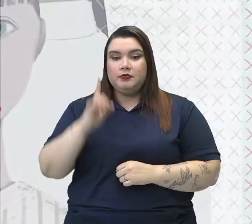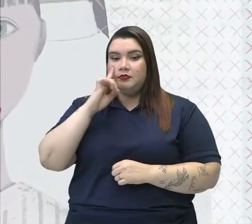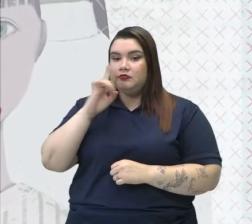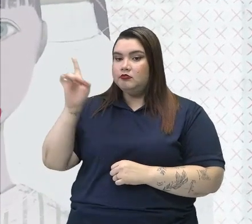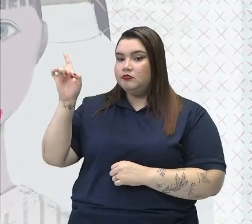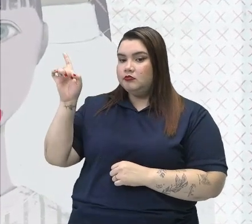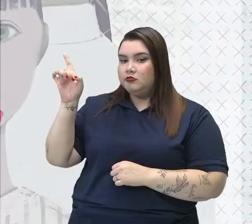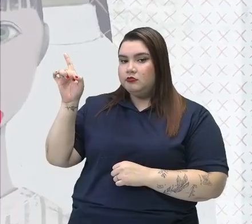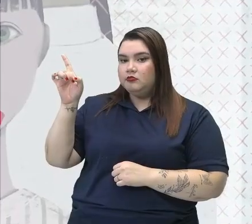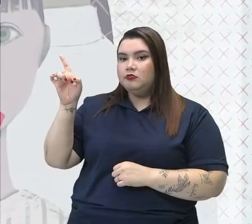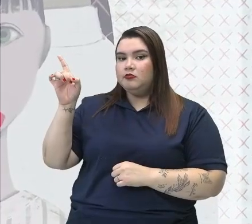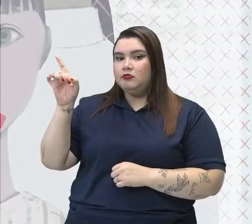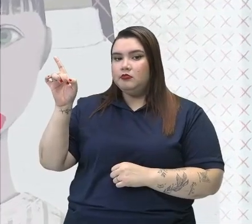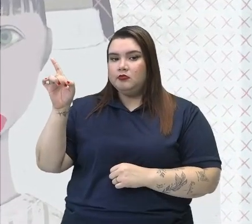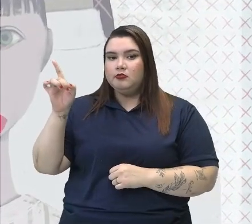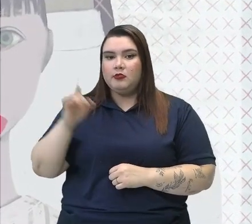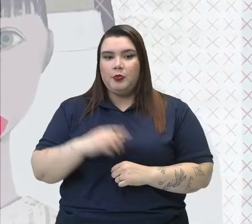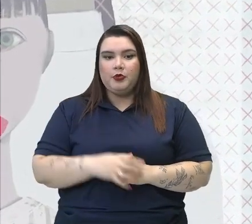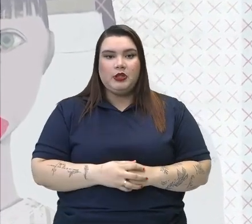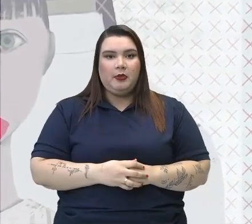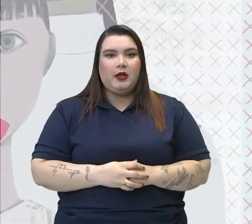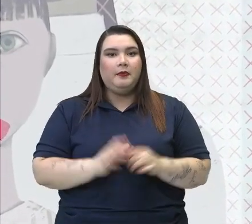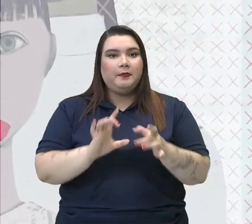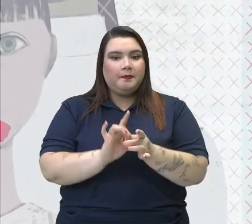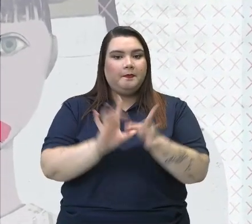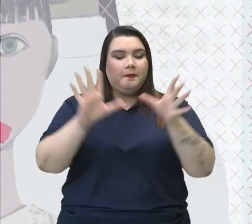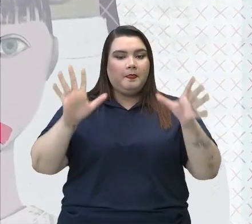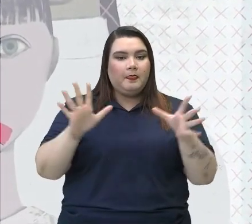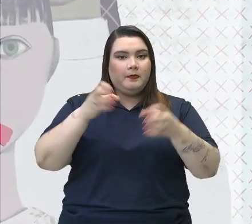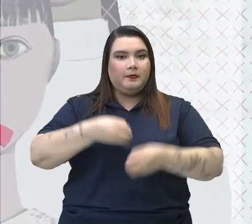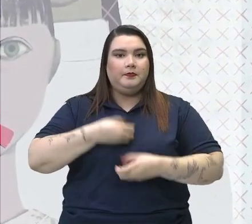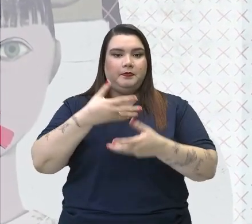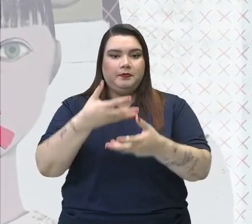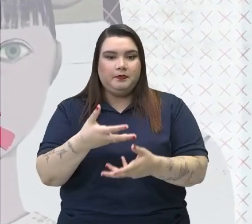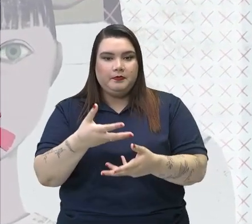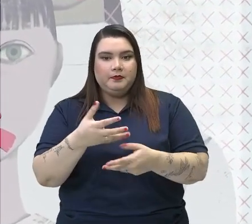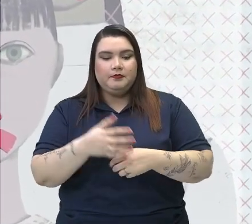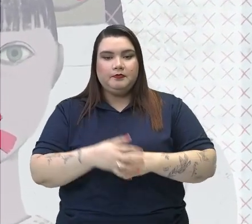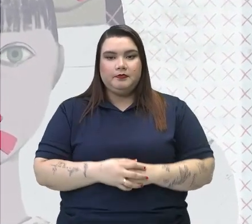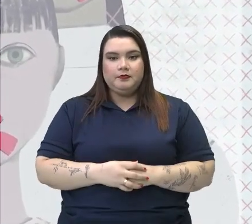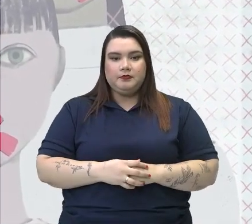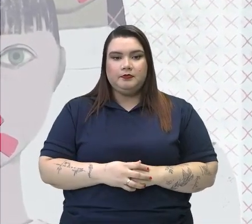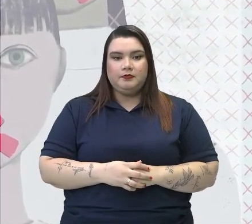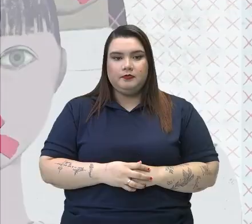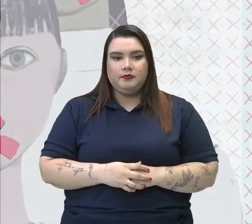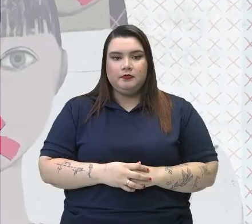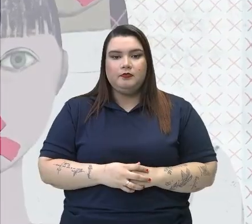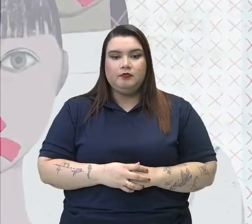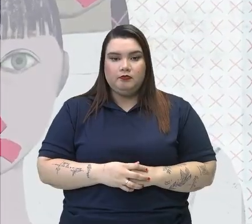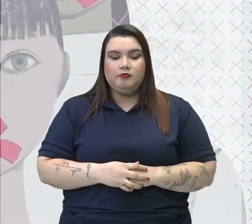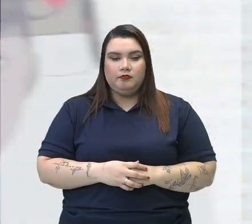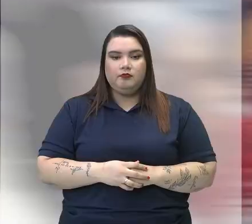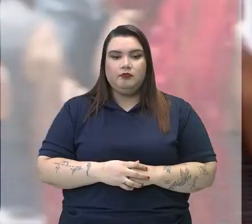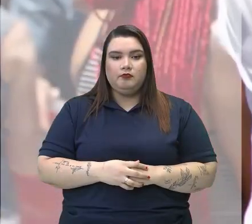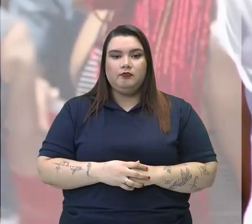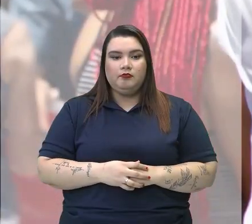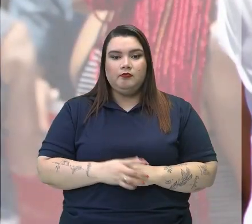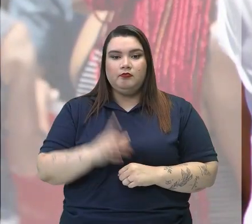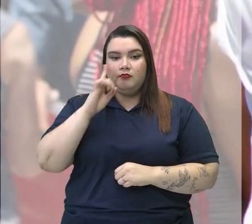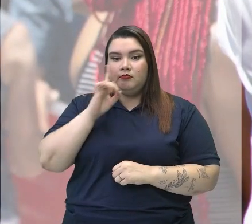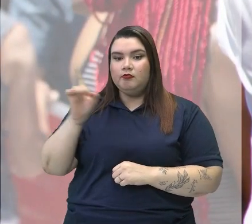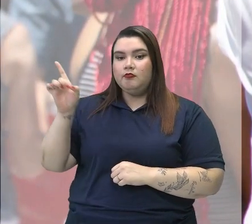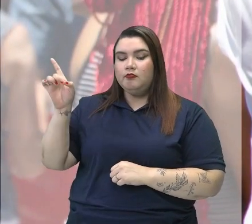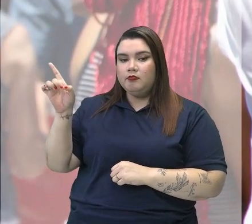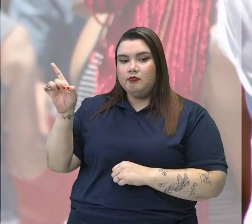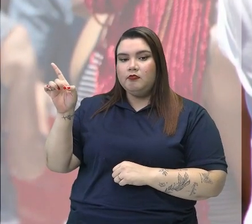Freedom of expression. Liberdade de expressão.